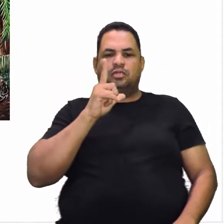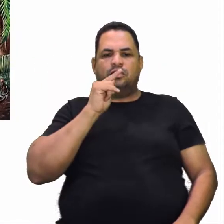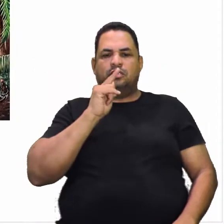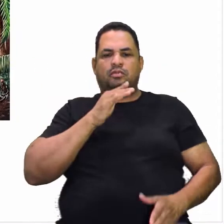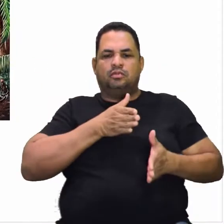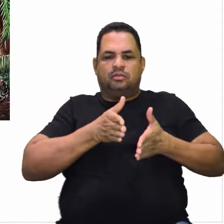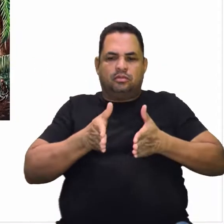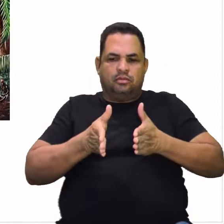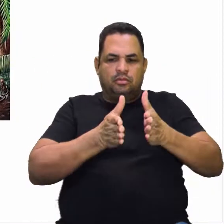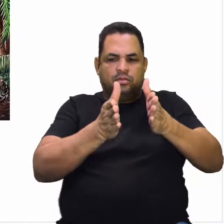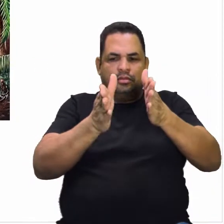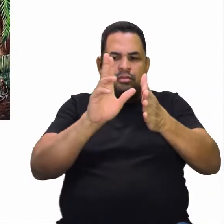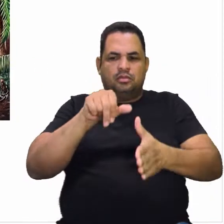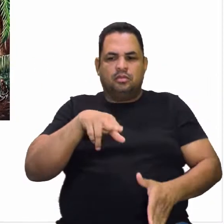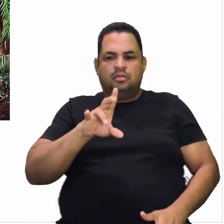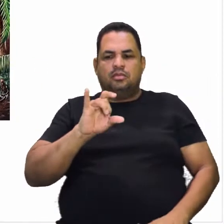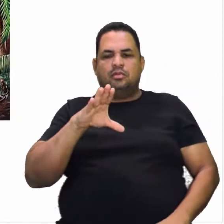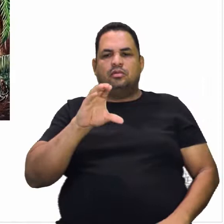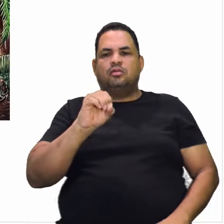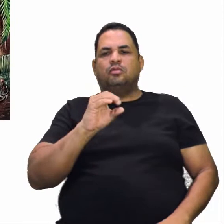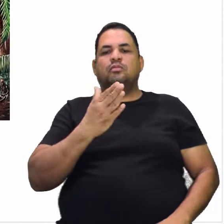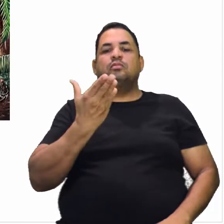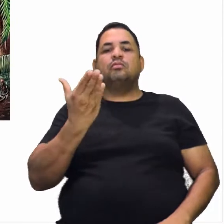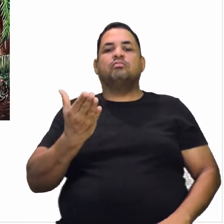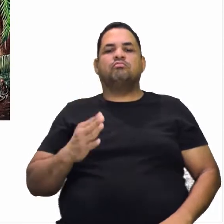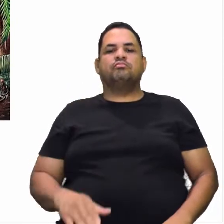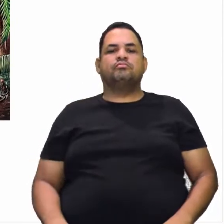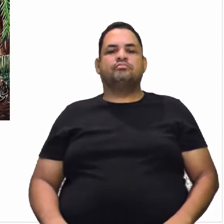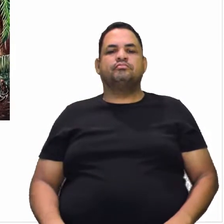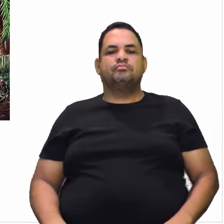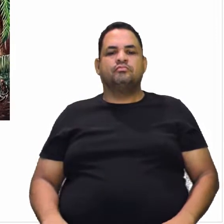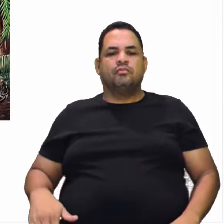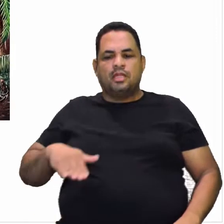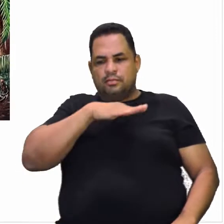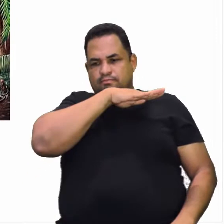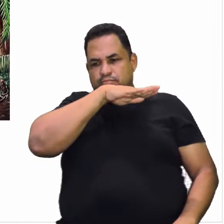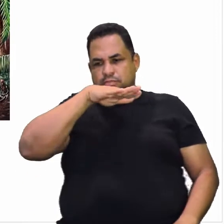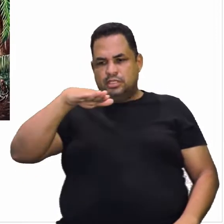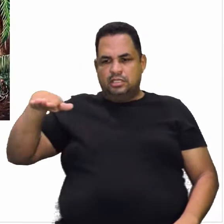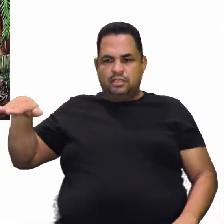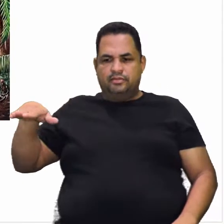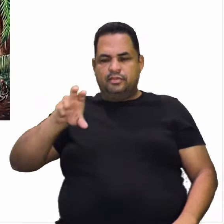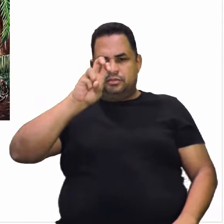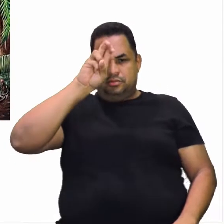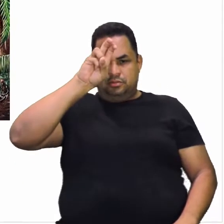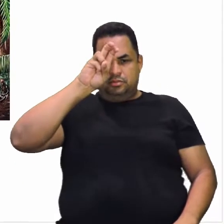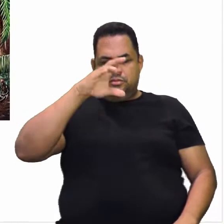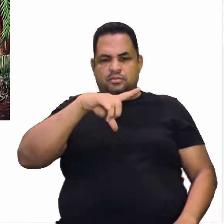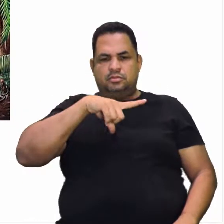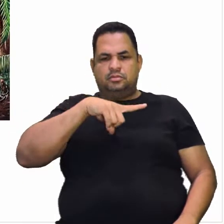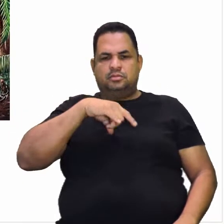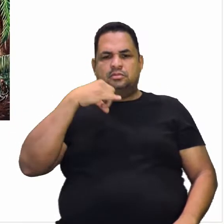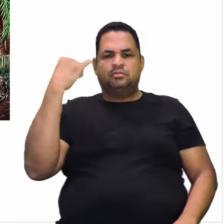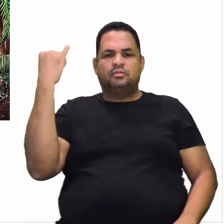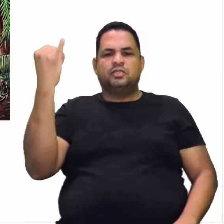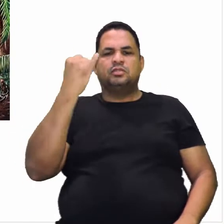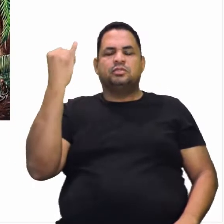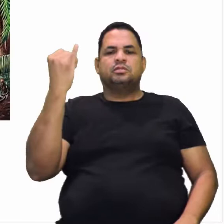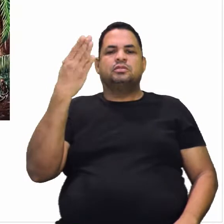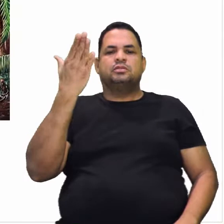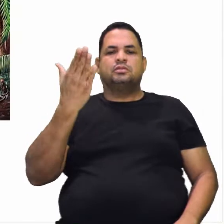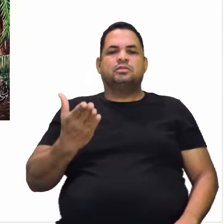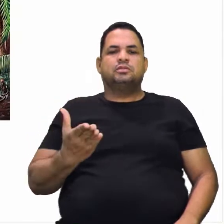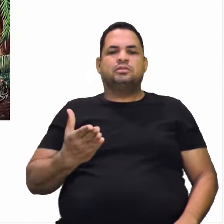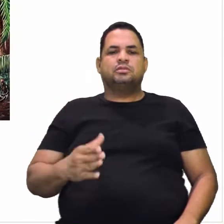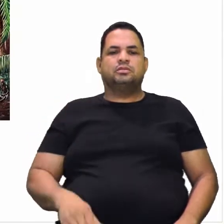é a importância do Rio Nilo? O Rio Nilo que corta o Egito, ele possui uma importância muito grande. Olha aqui a